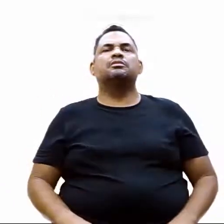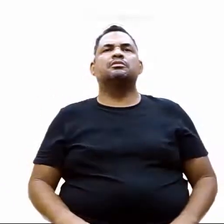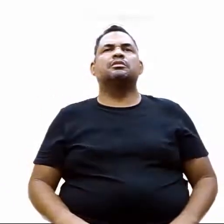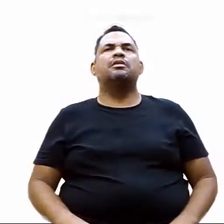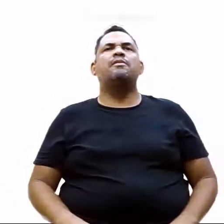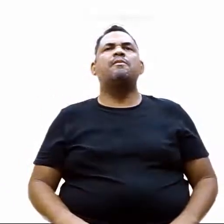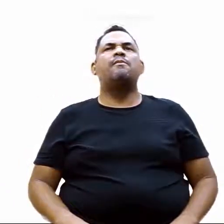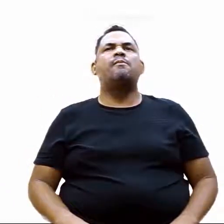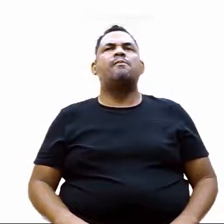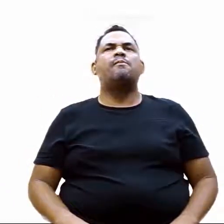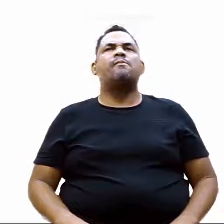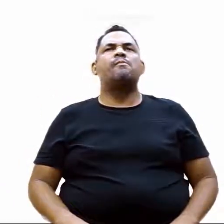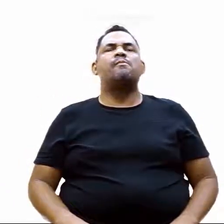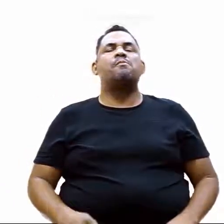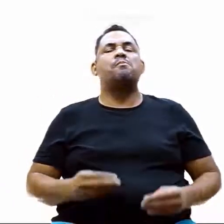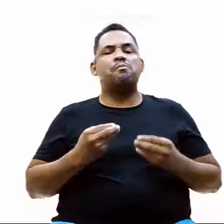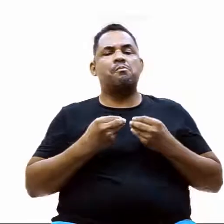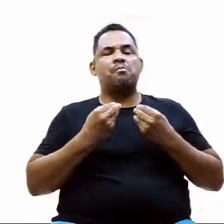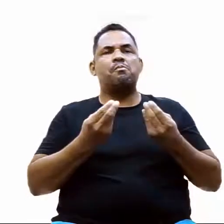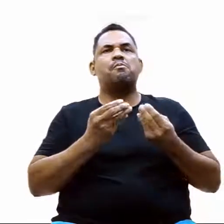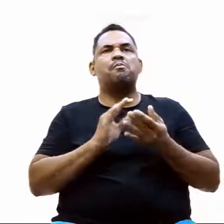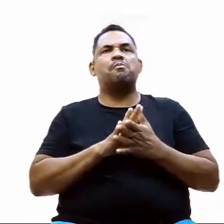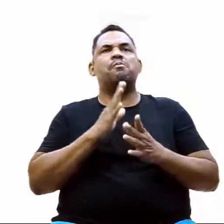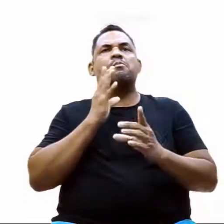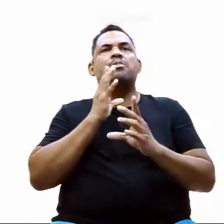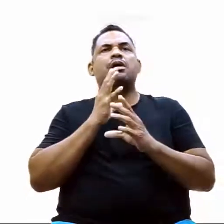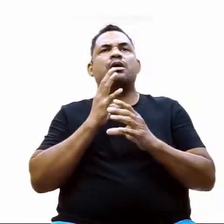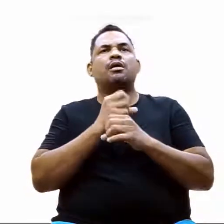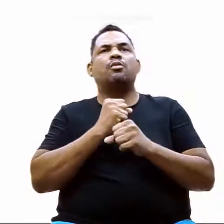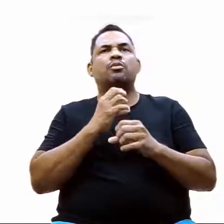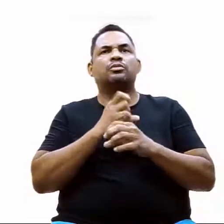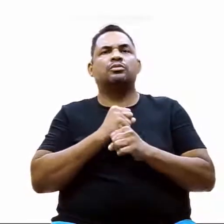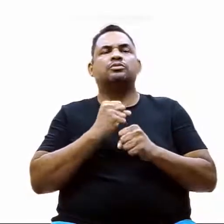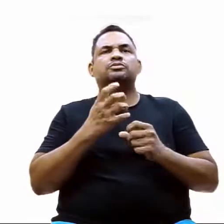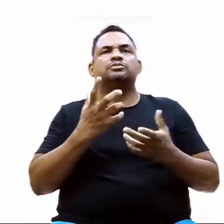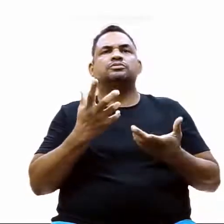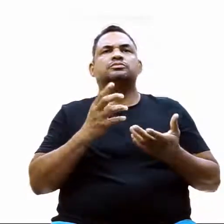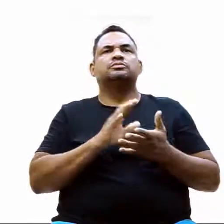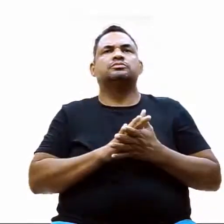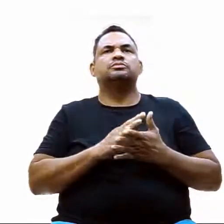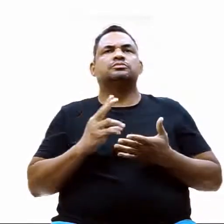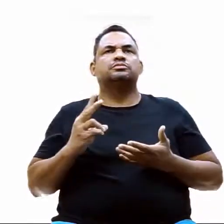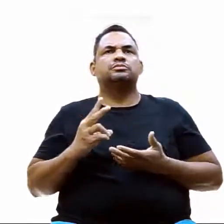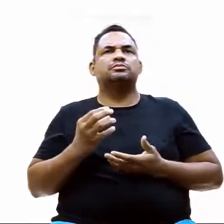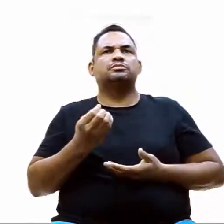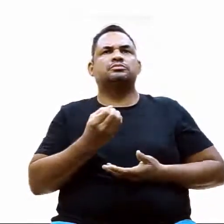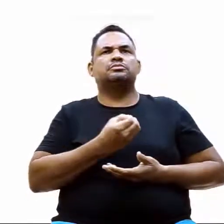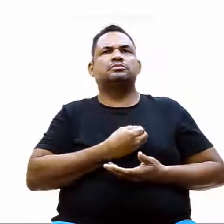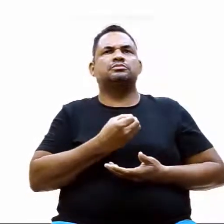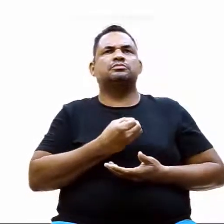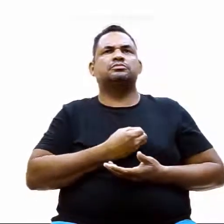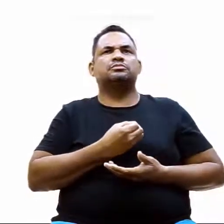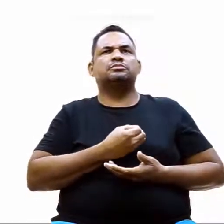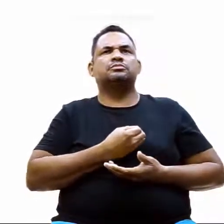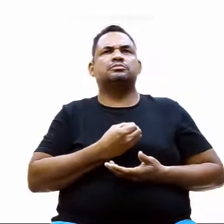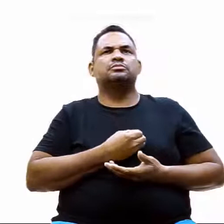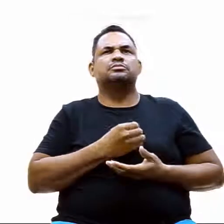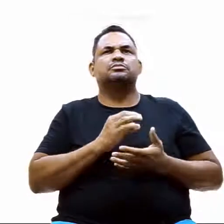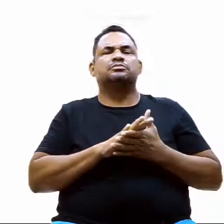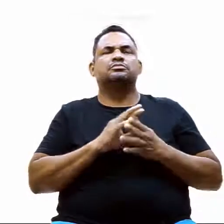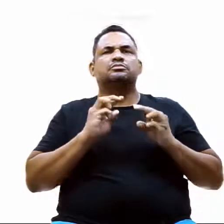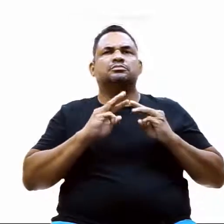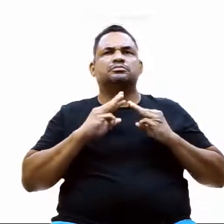Agora pede-se que determine os valores